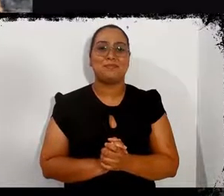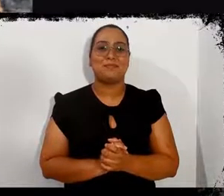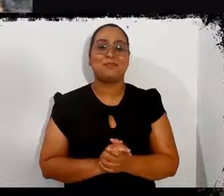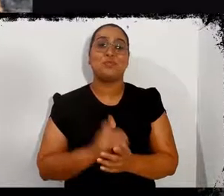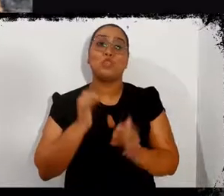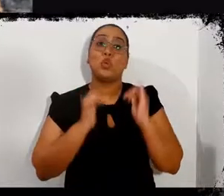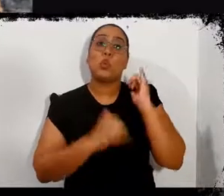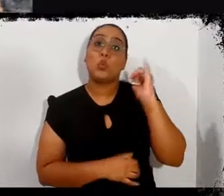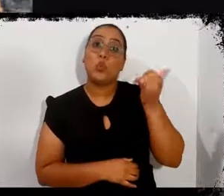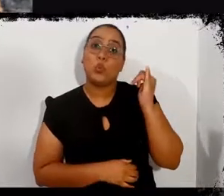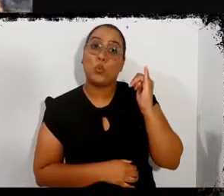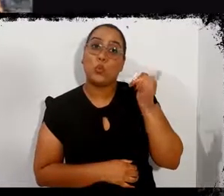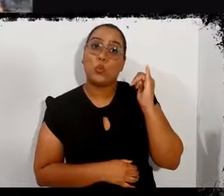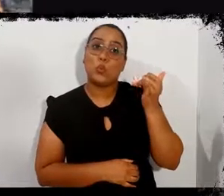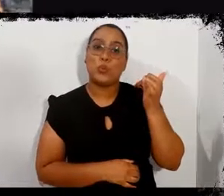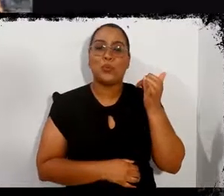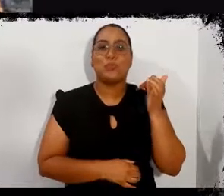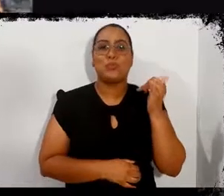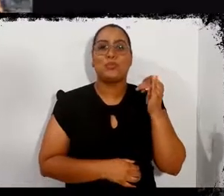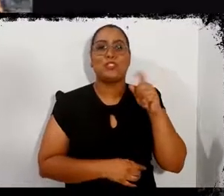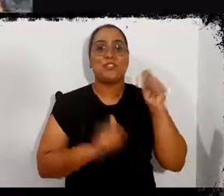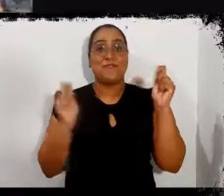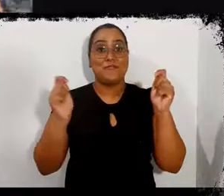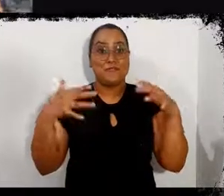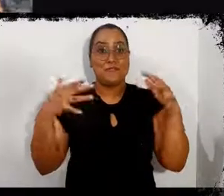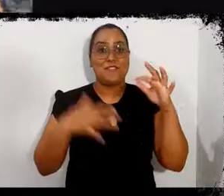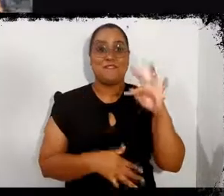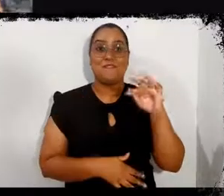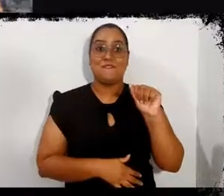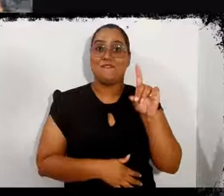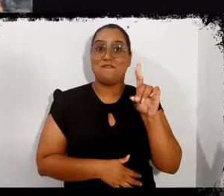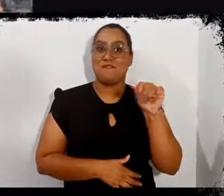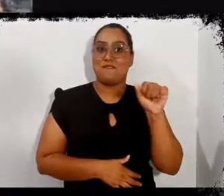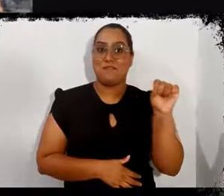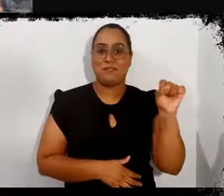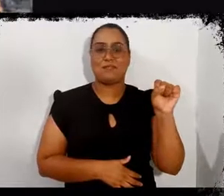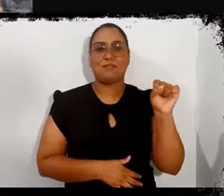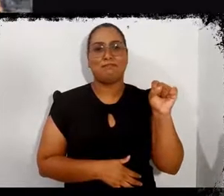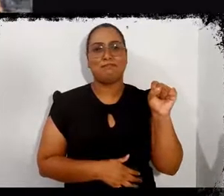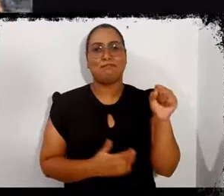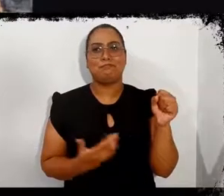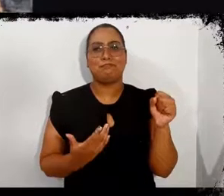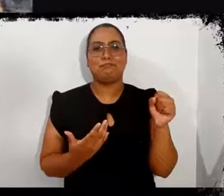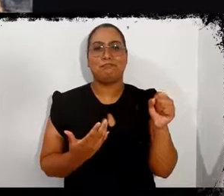a realidade e a que anseia pelo maravilhoso.